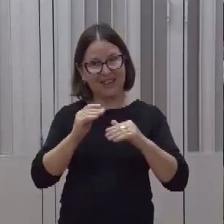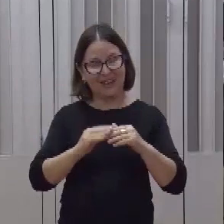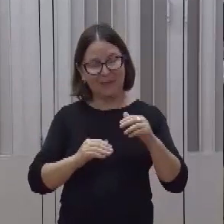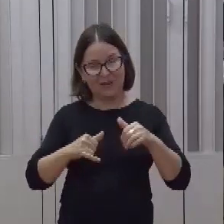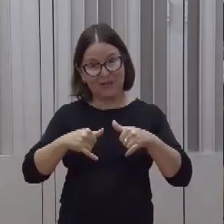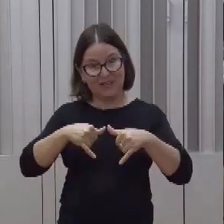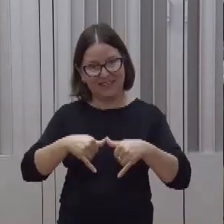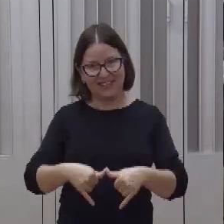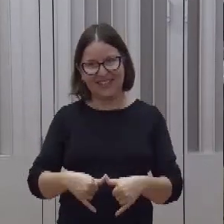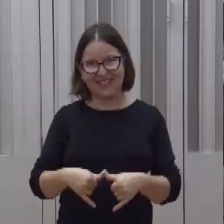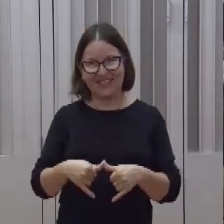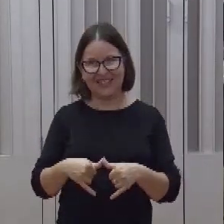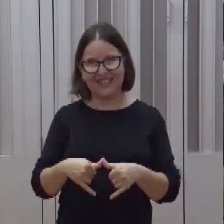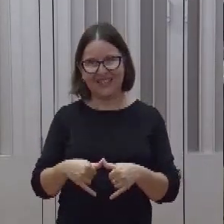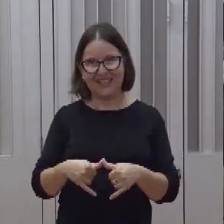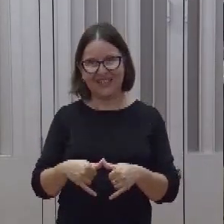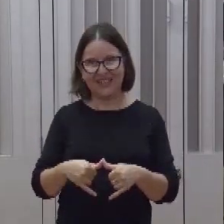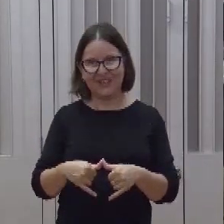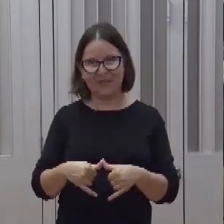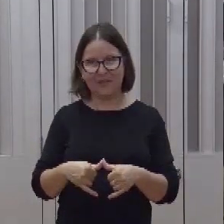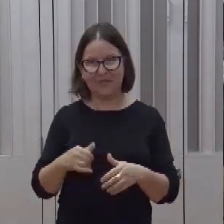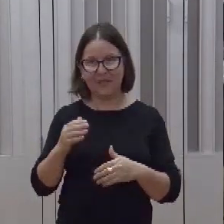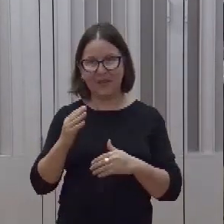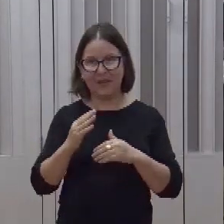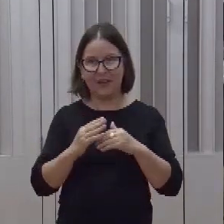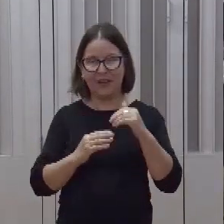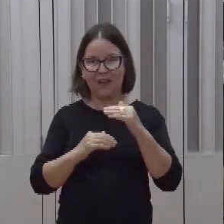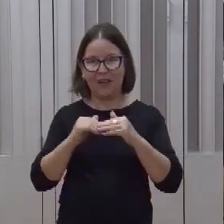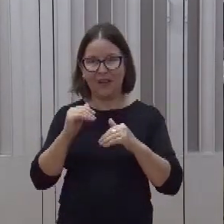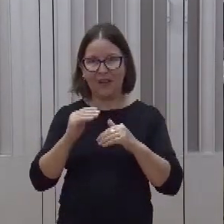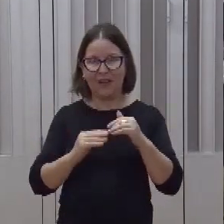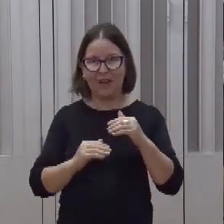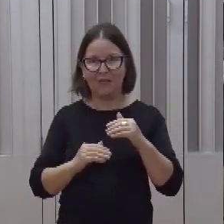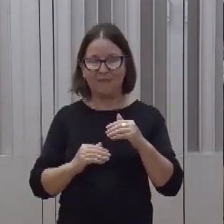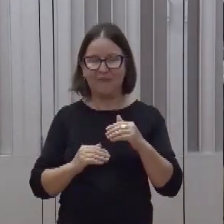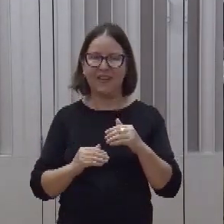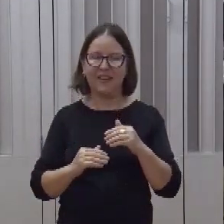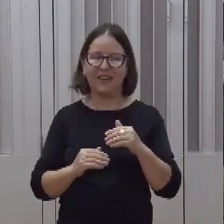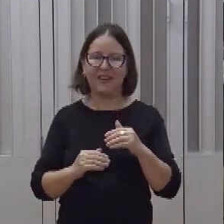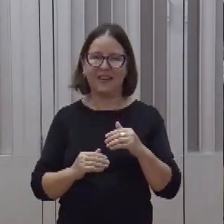ela é a obra da fecundidade de Cristo.